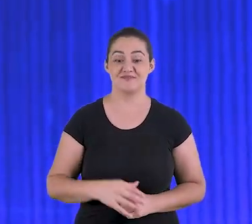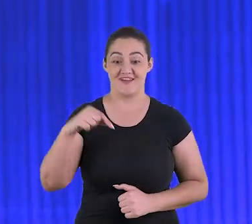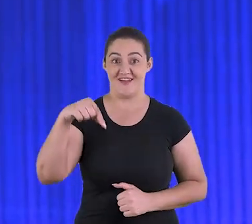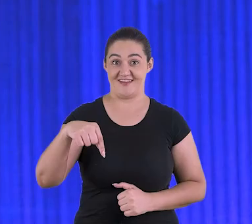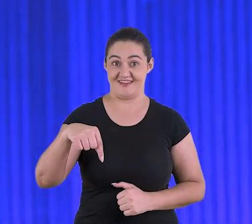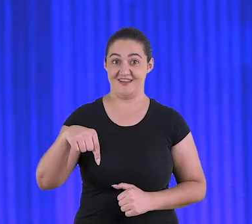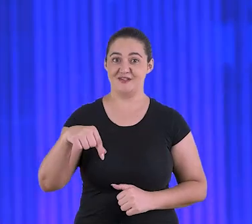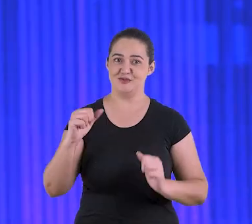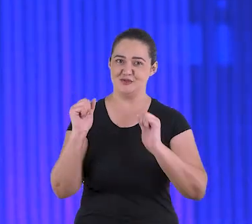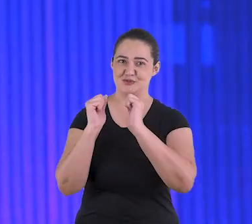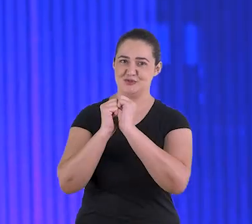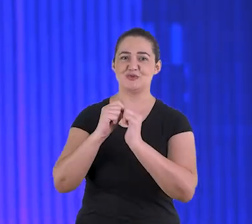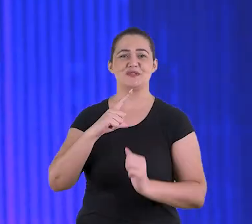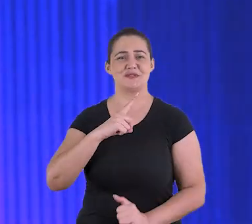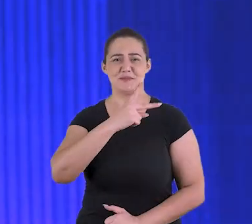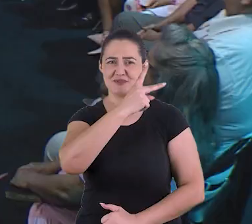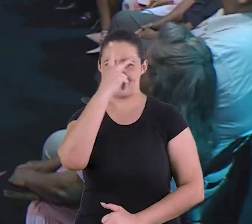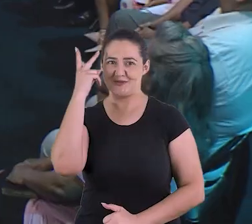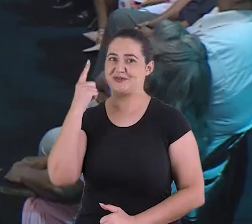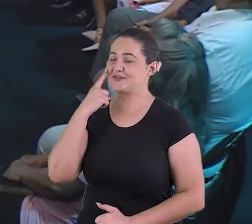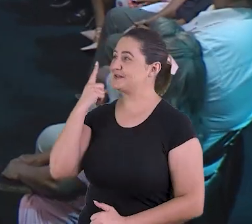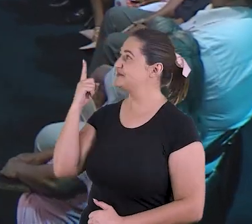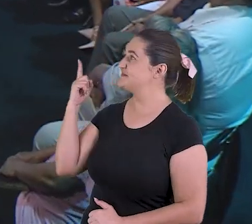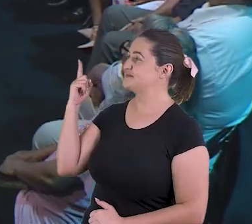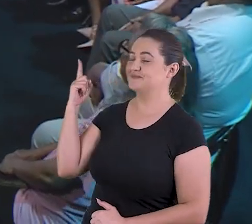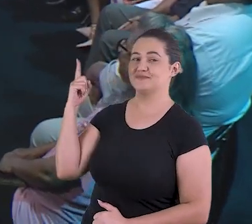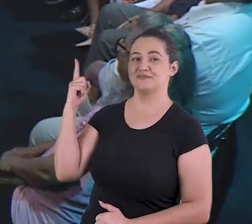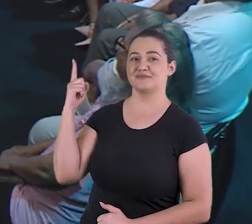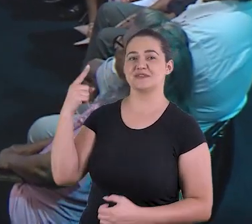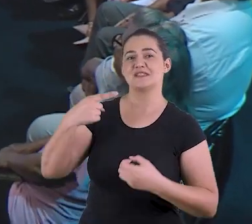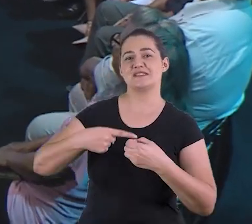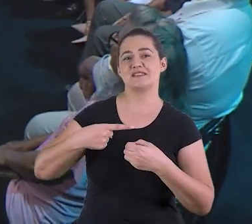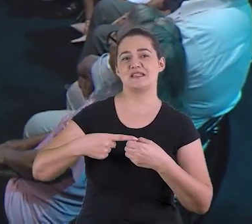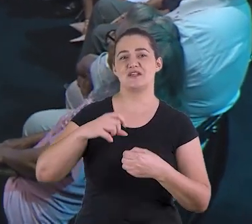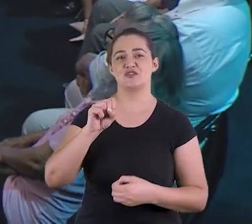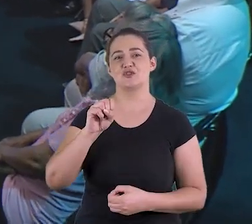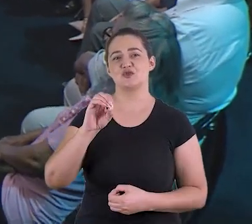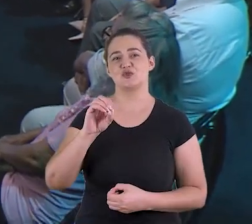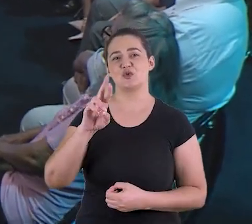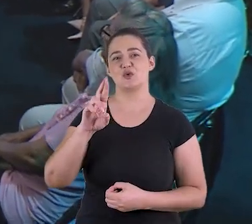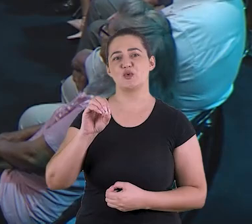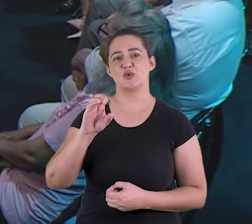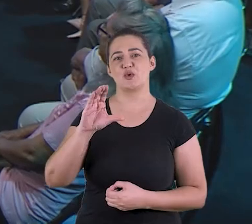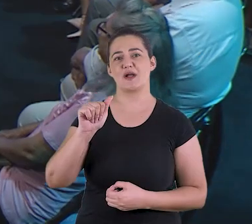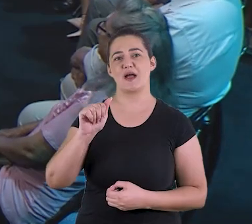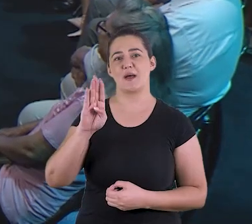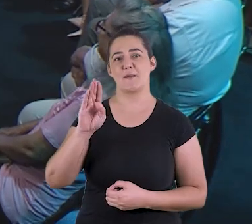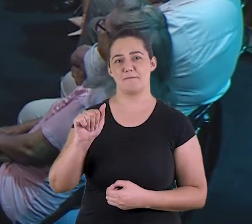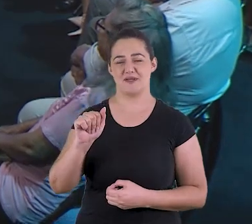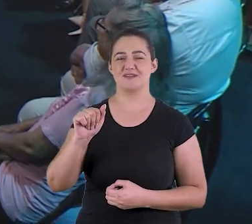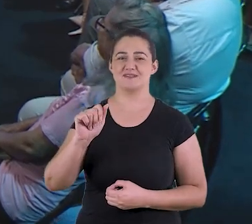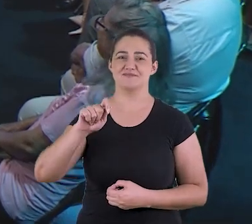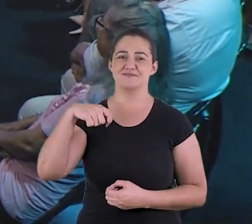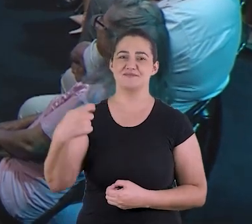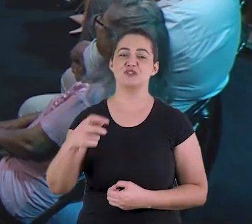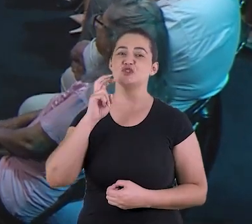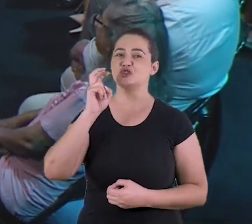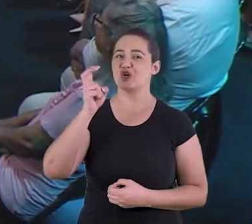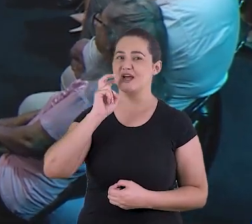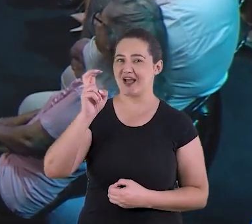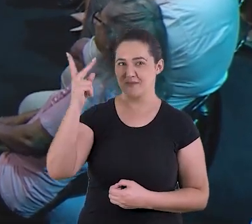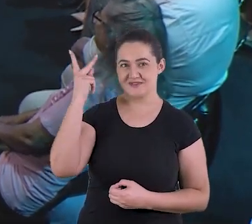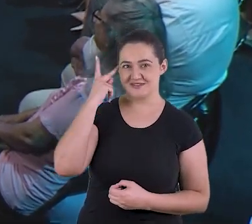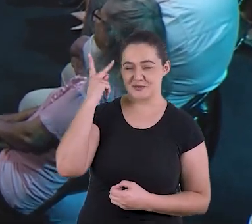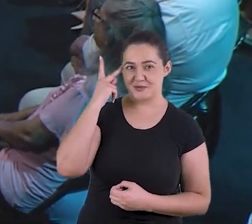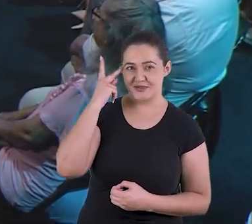tenho a alegria hoje de receber pessoas queridas de Sorocaba, uma cidade que eu tenho no coração, porque a minha família mora lá. É muito bom ter